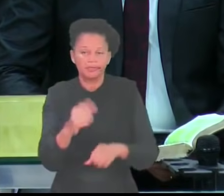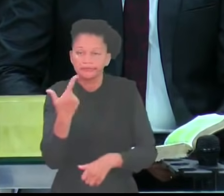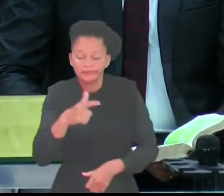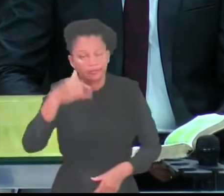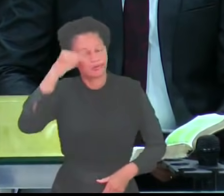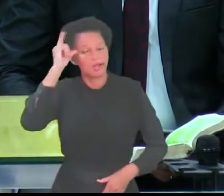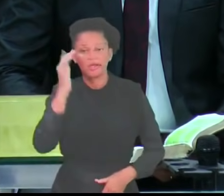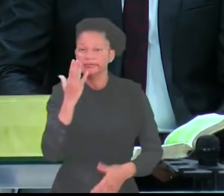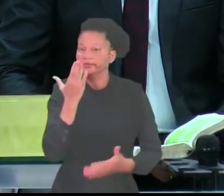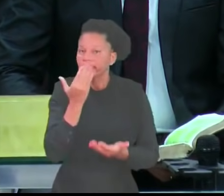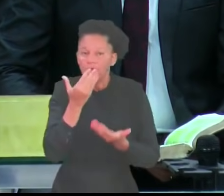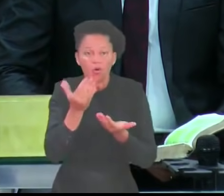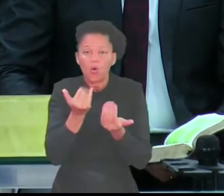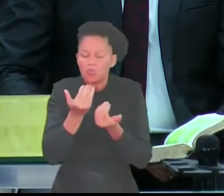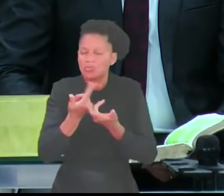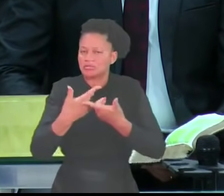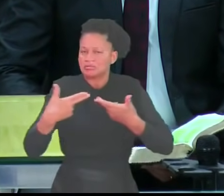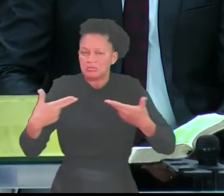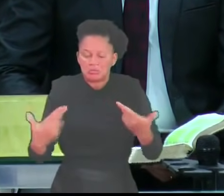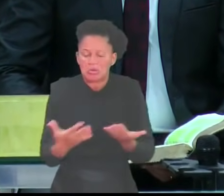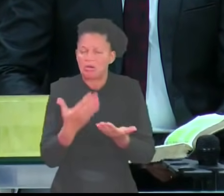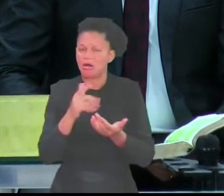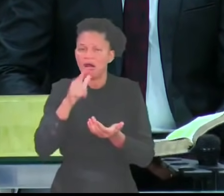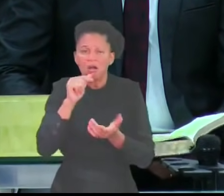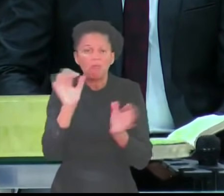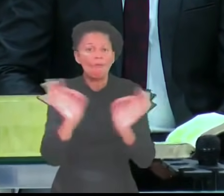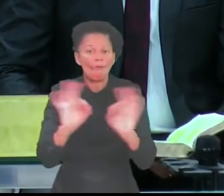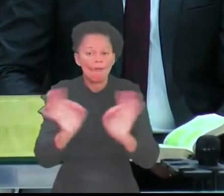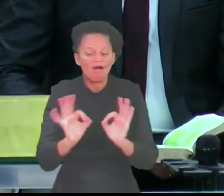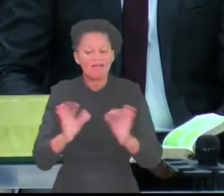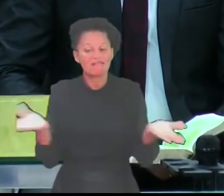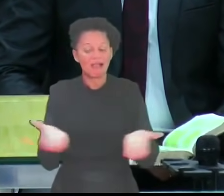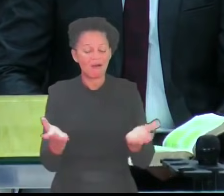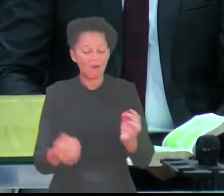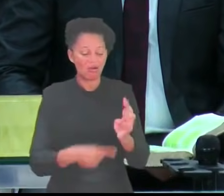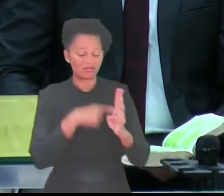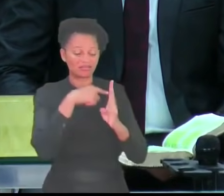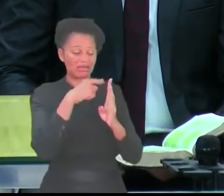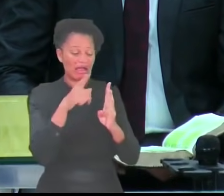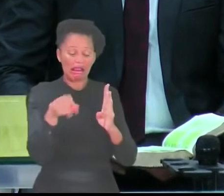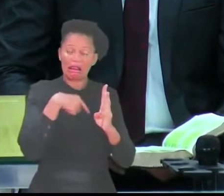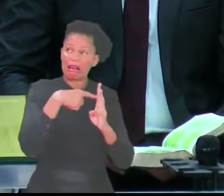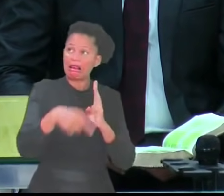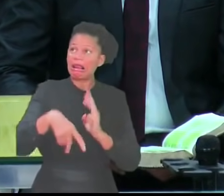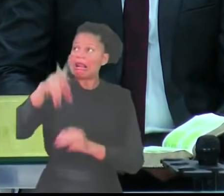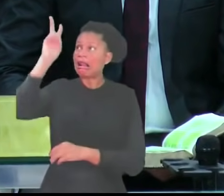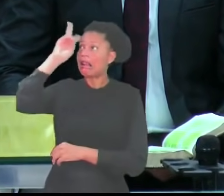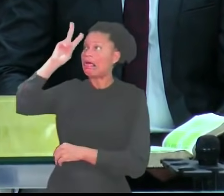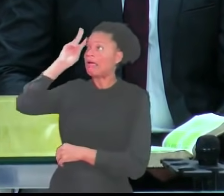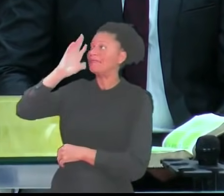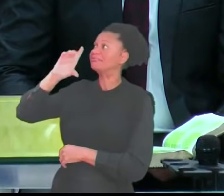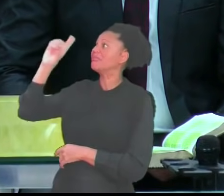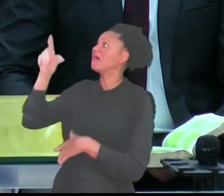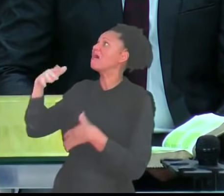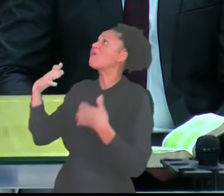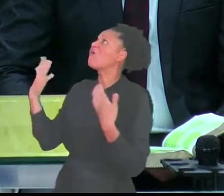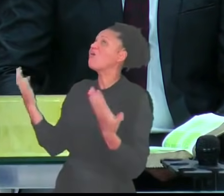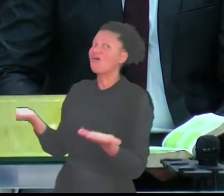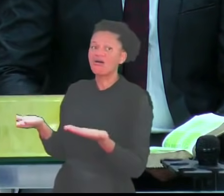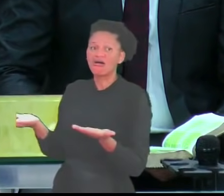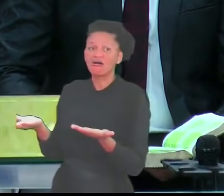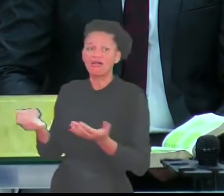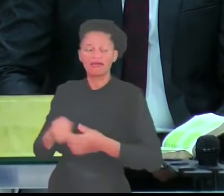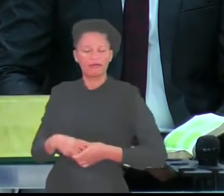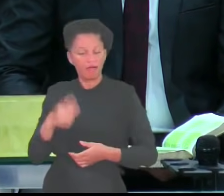Aí agora ele lembrou-se de Deus. Agora lembrou-se de Deus. Olha aqui como foi que ele lembrou-se de Deus. Versículo